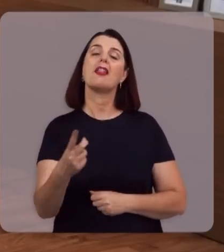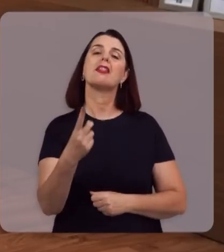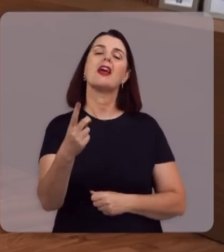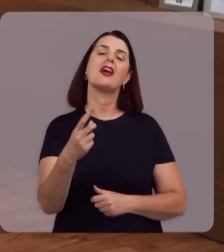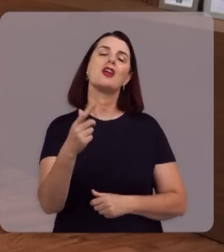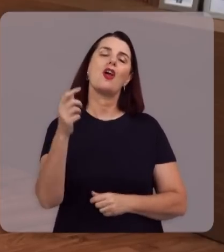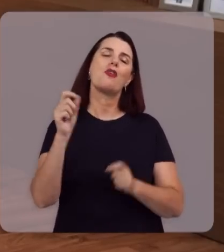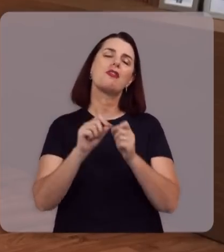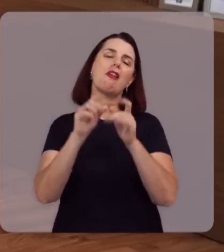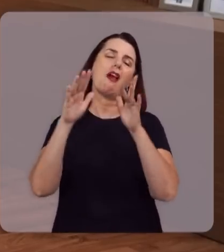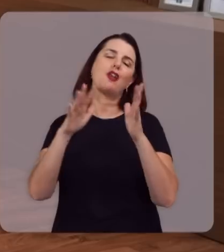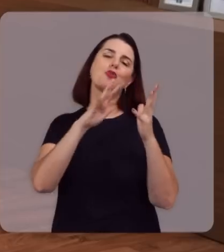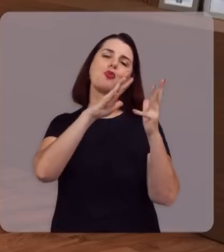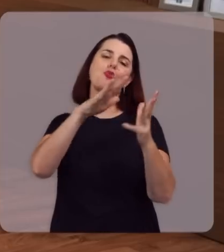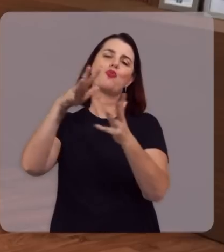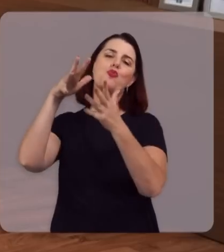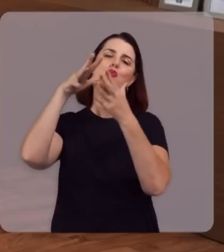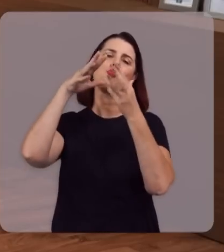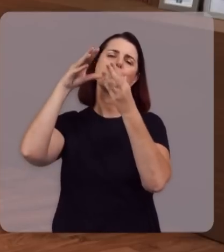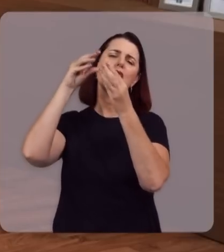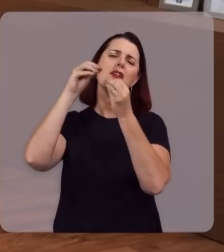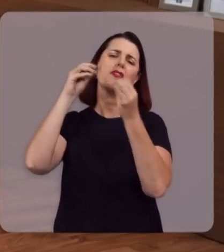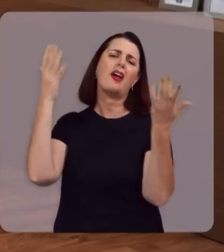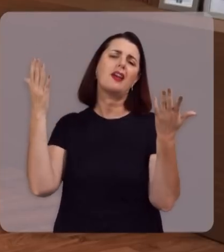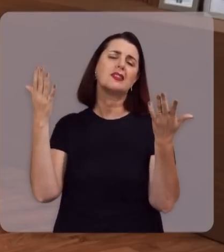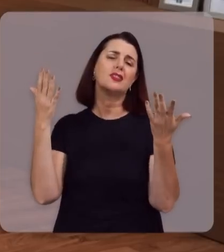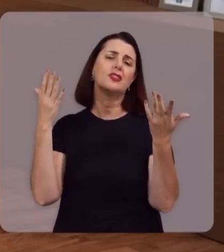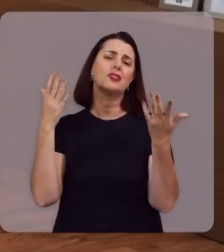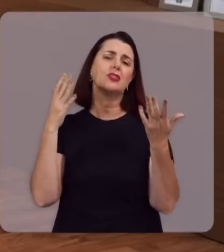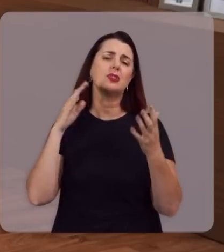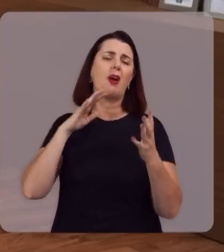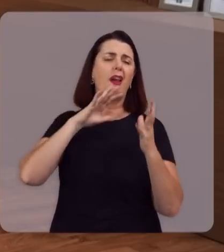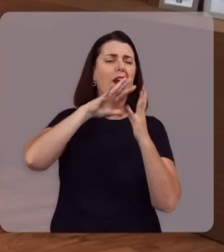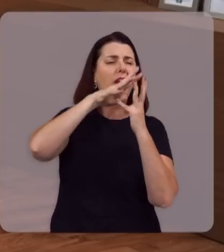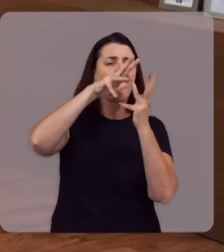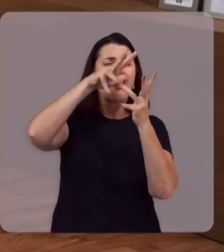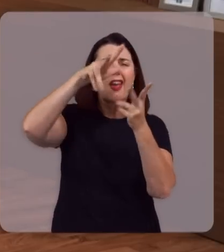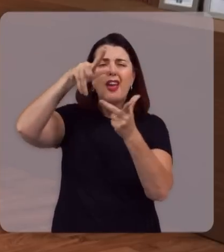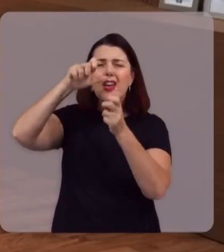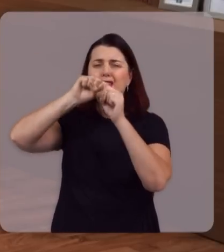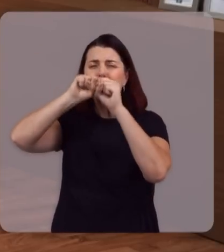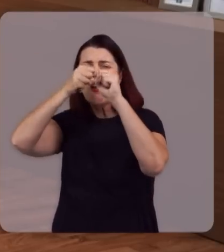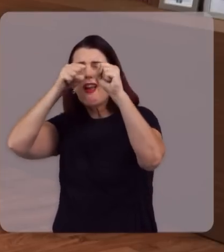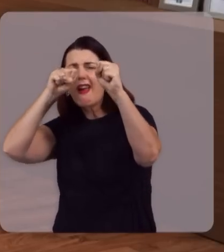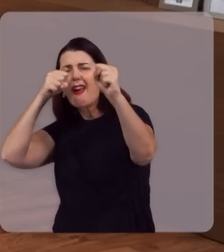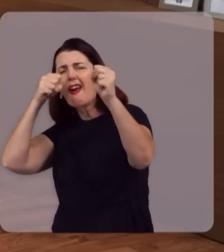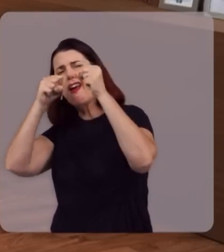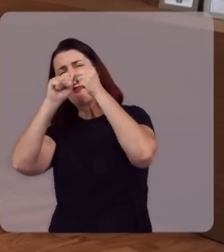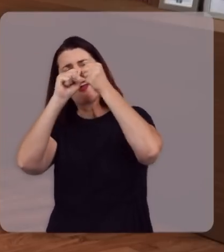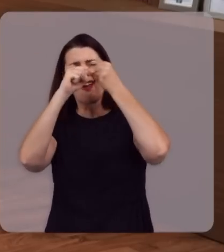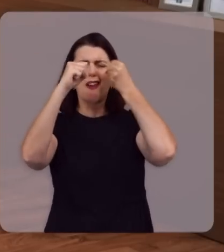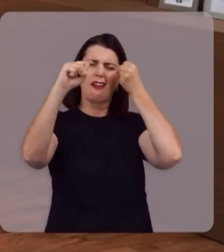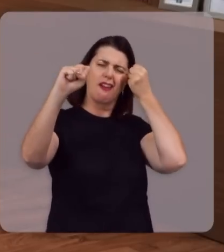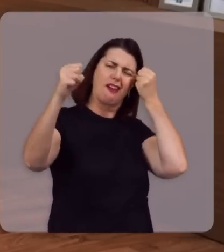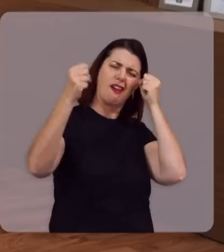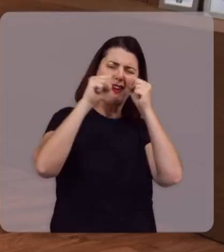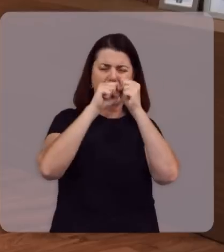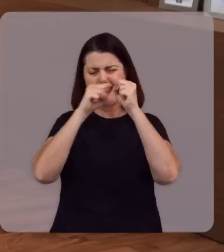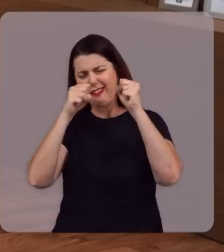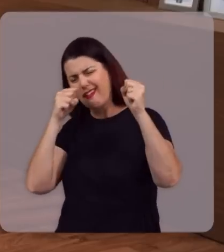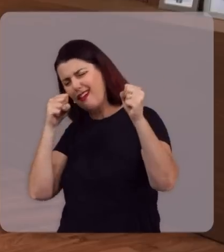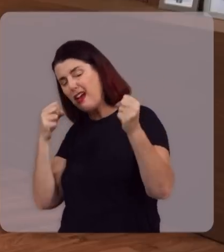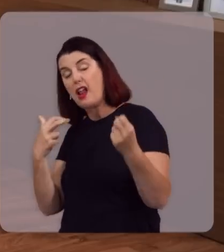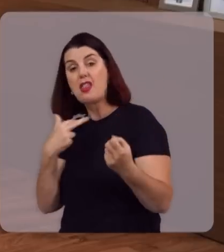vastíssimo, insondável, com mais de 93 bilhões de anos-luz de diâmetro. Tudo veio à existência